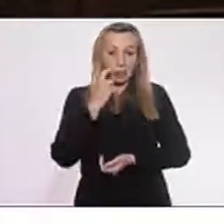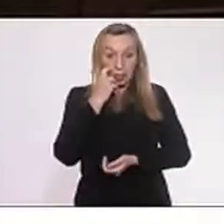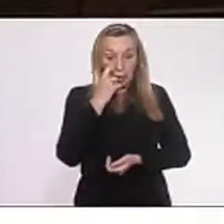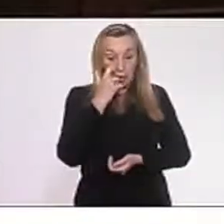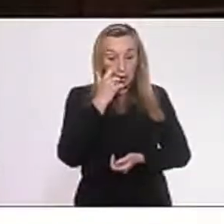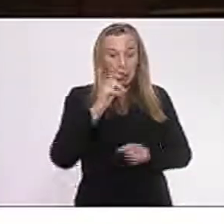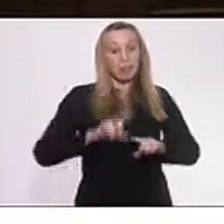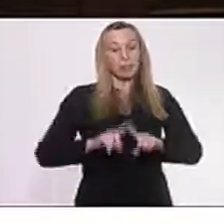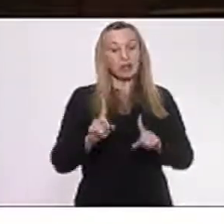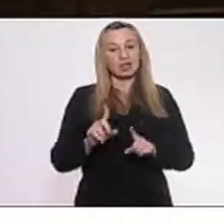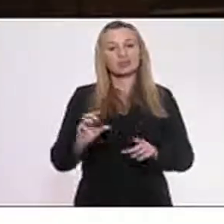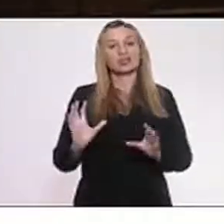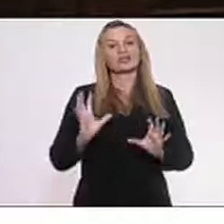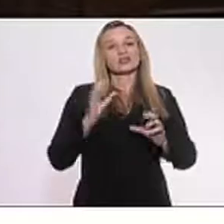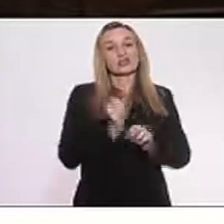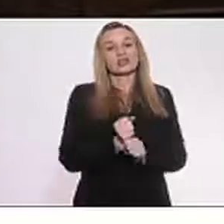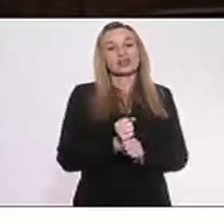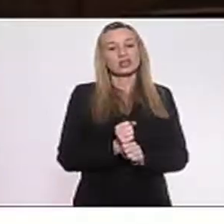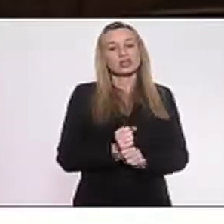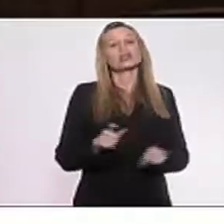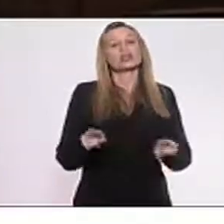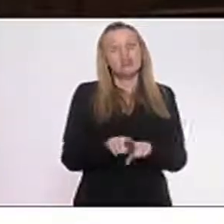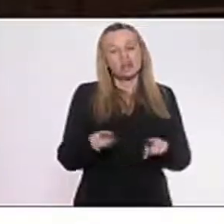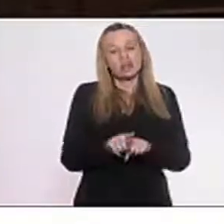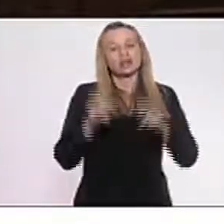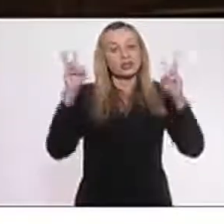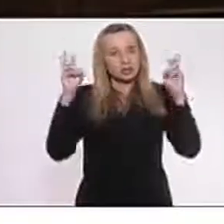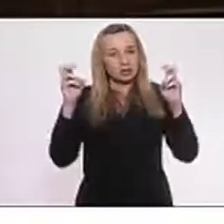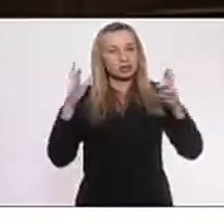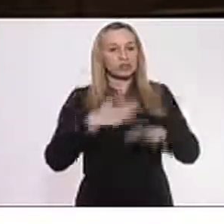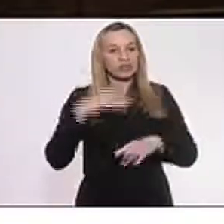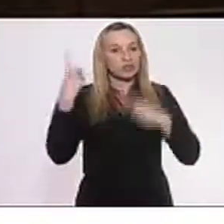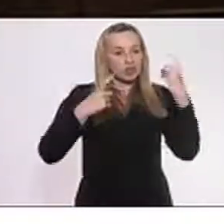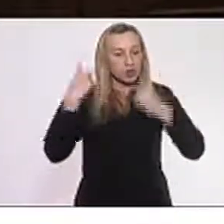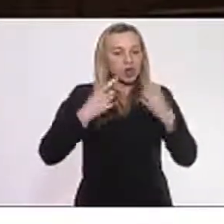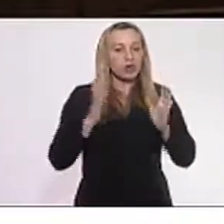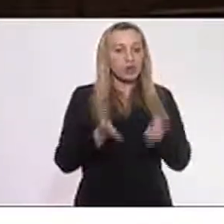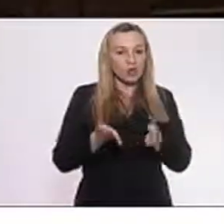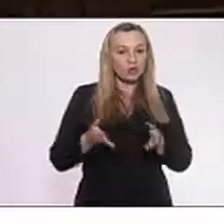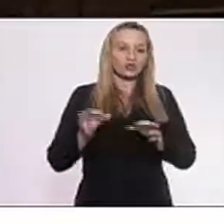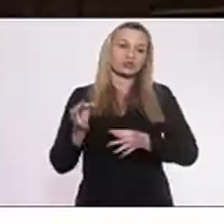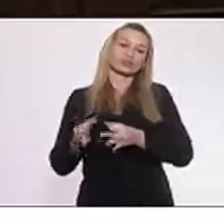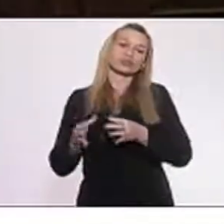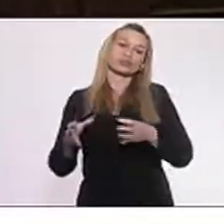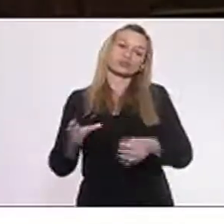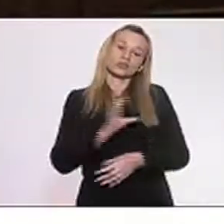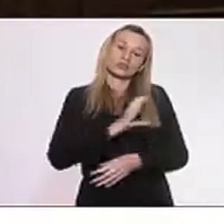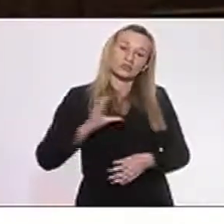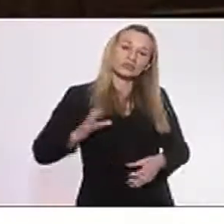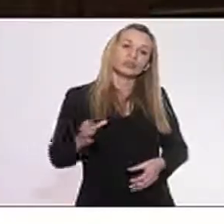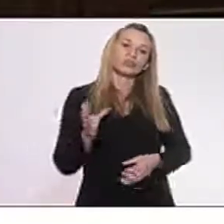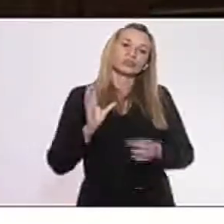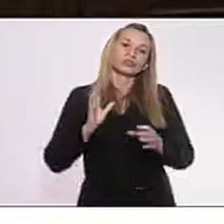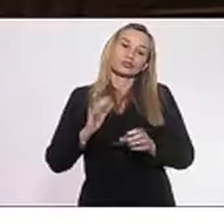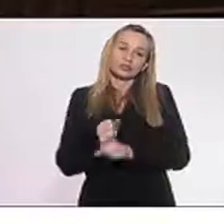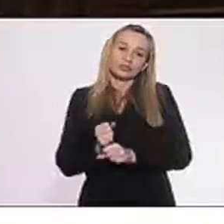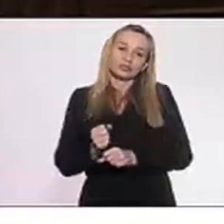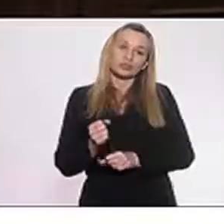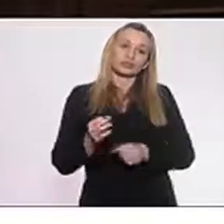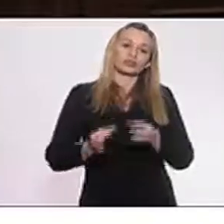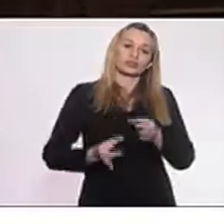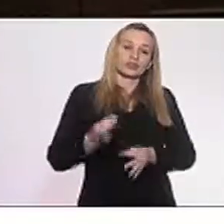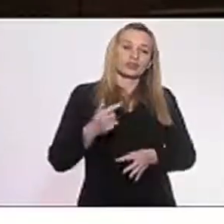Mas, para concluir, a questão que também me preocupa, hoje na Comissão de Tributação, presidida pelo deputado Luiz Paulo, da qual eu